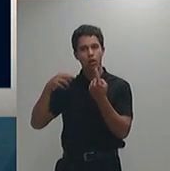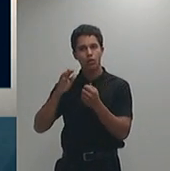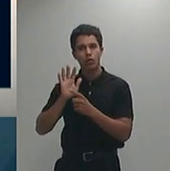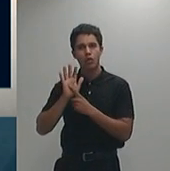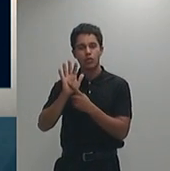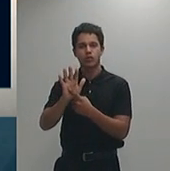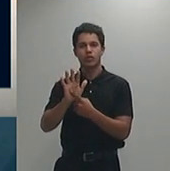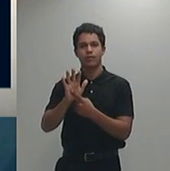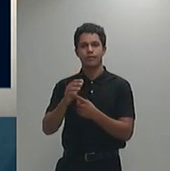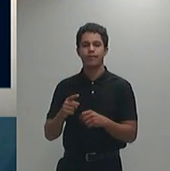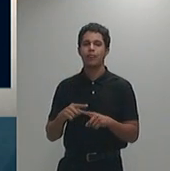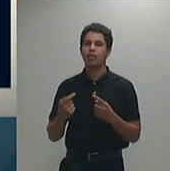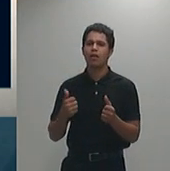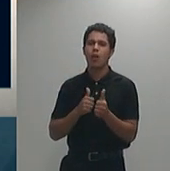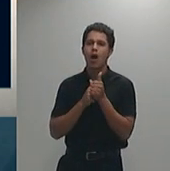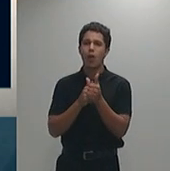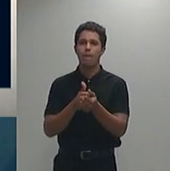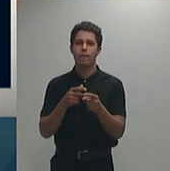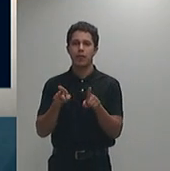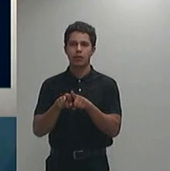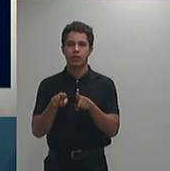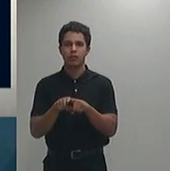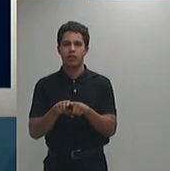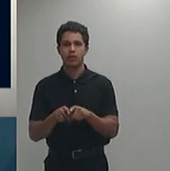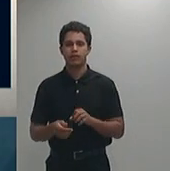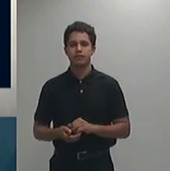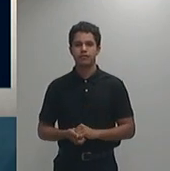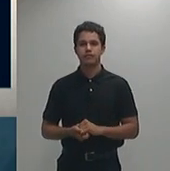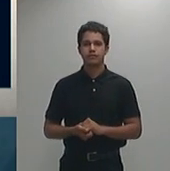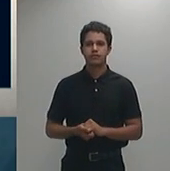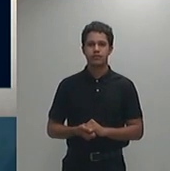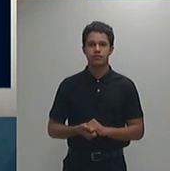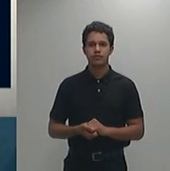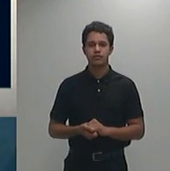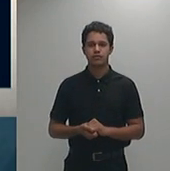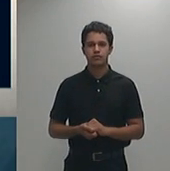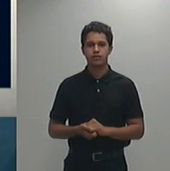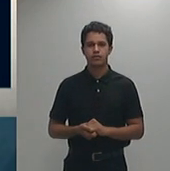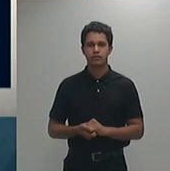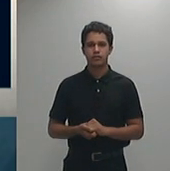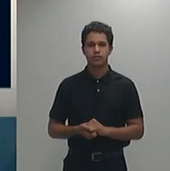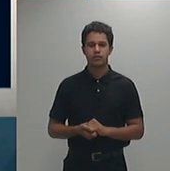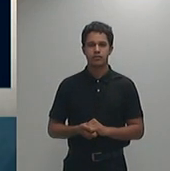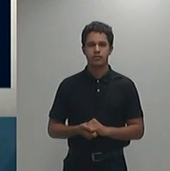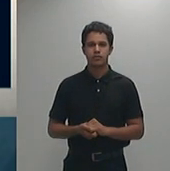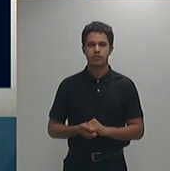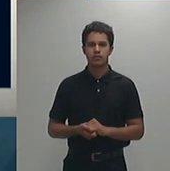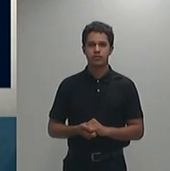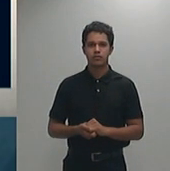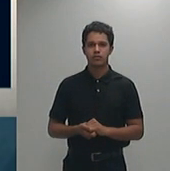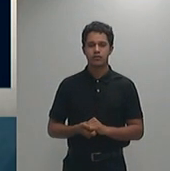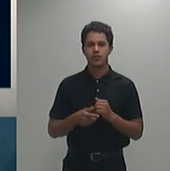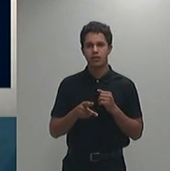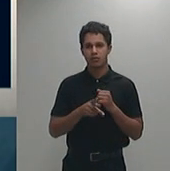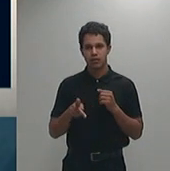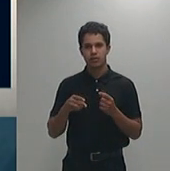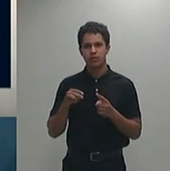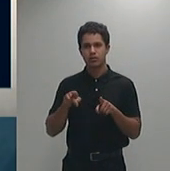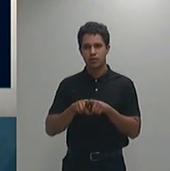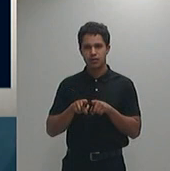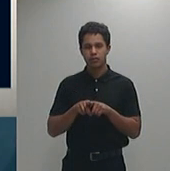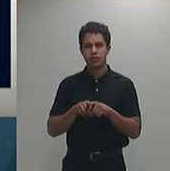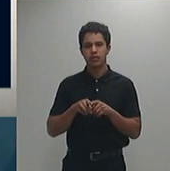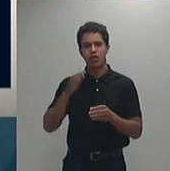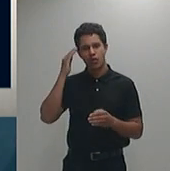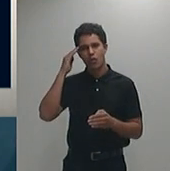o acompanha também tudo bem O que é o presidente eu também vou proferir meu voto eu estou